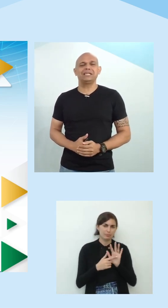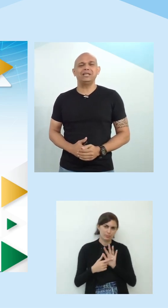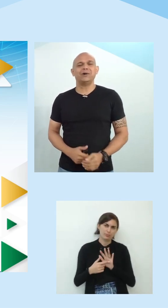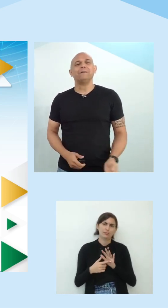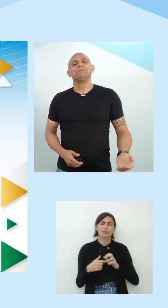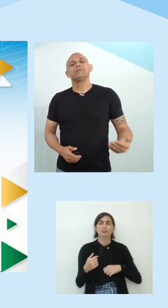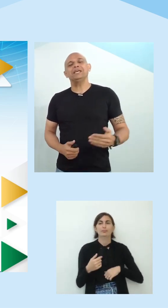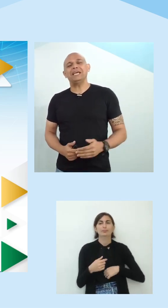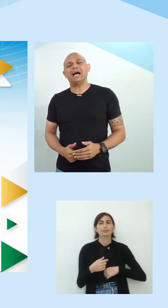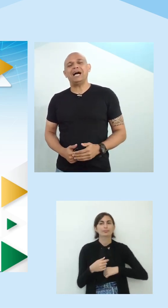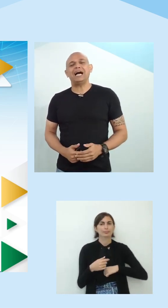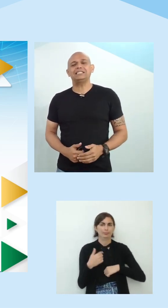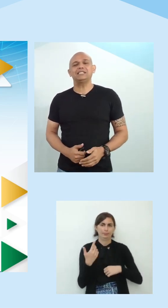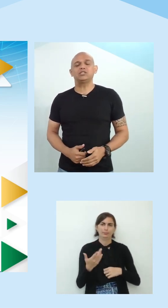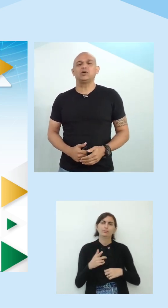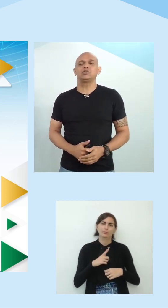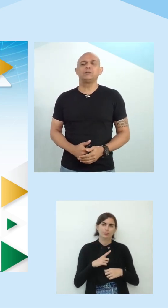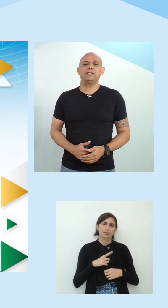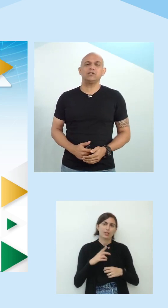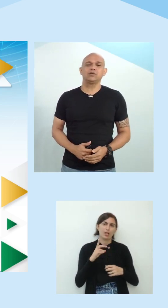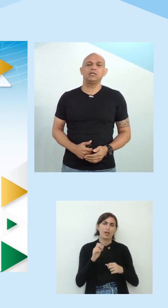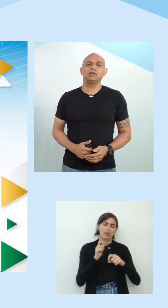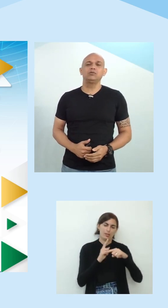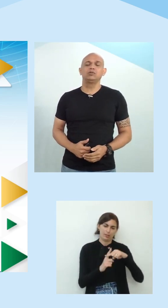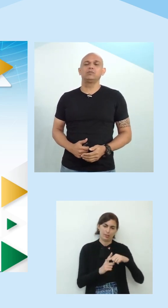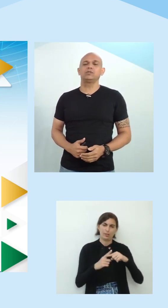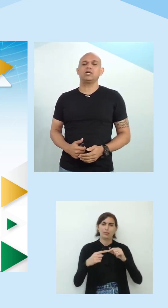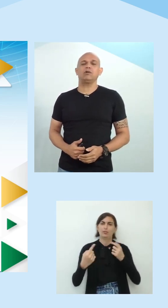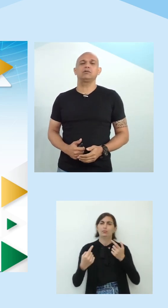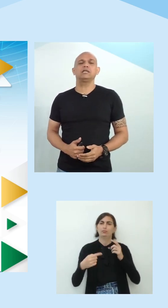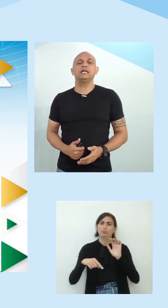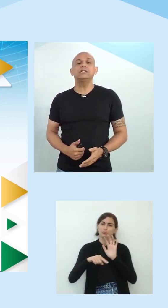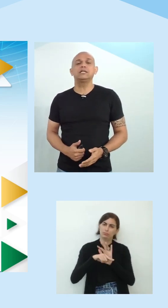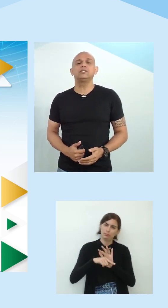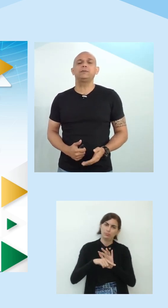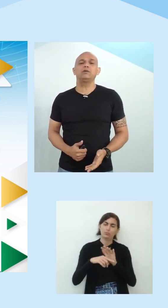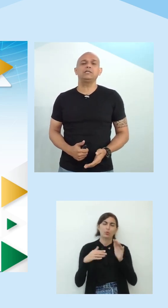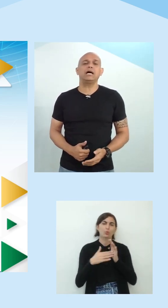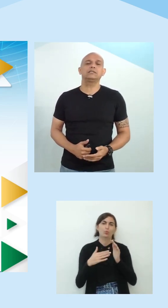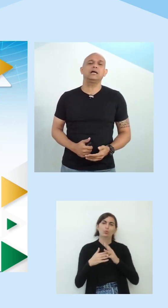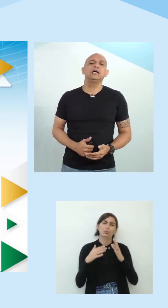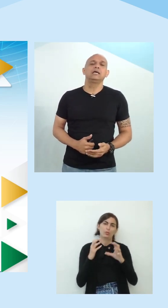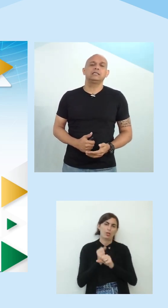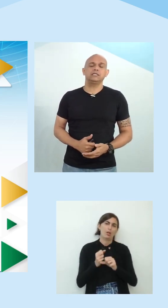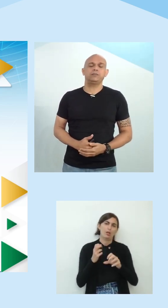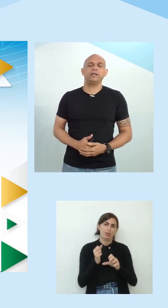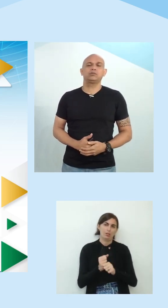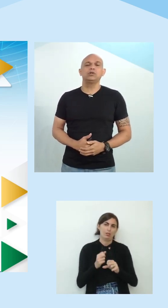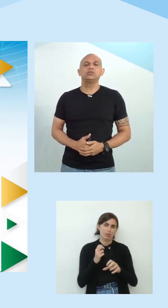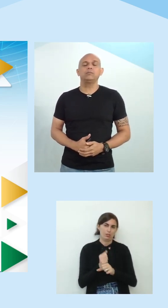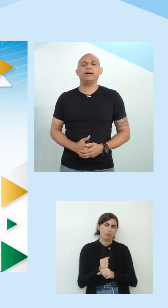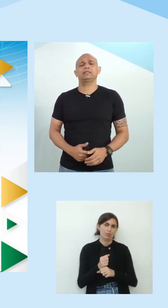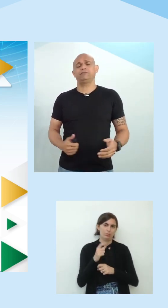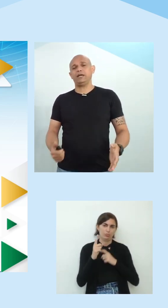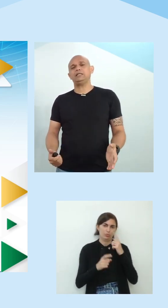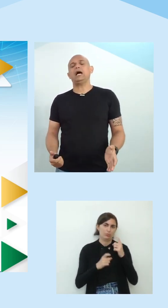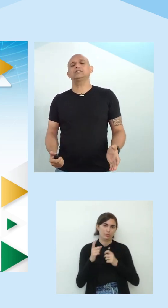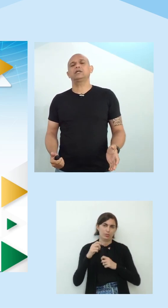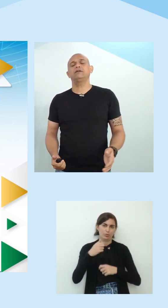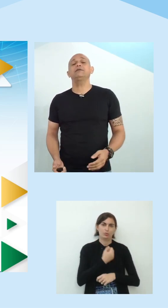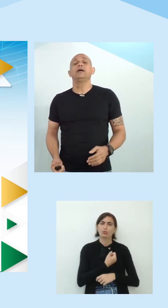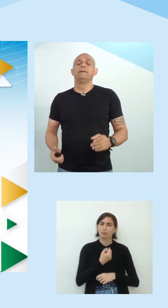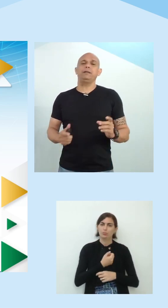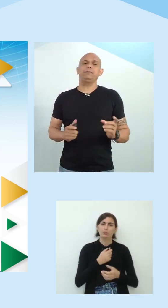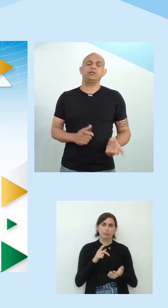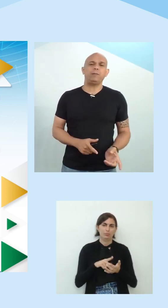questão anterior. E as adições e subtrações são os últimos cálculos na lista de prioridades das expressões numéricas. Verdade,